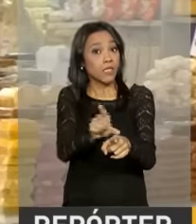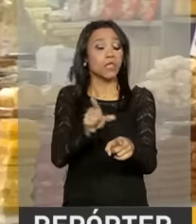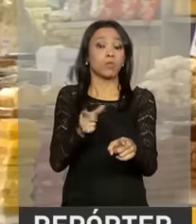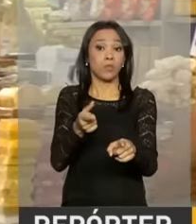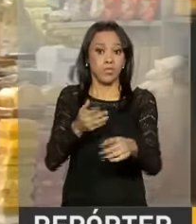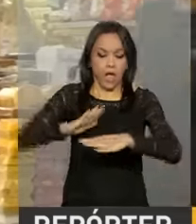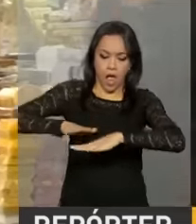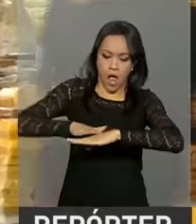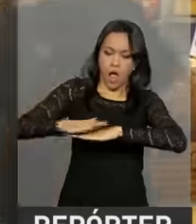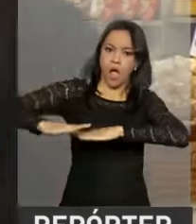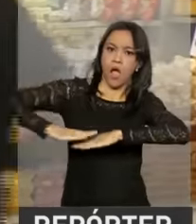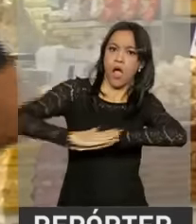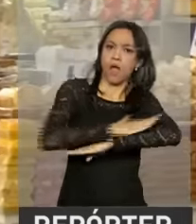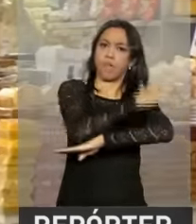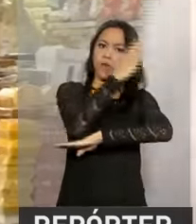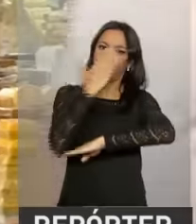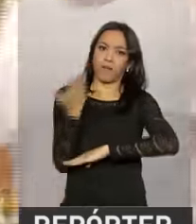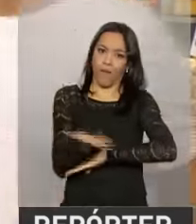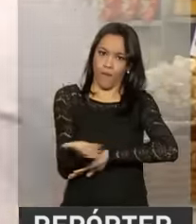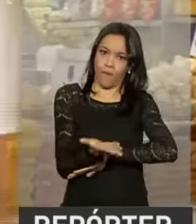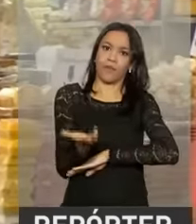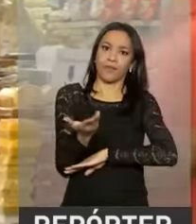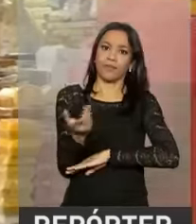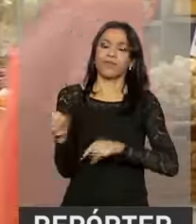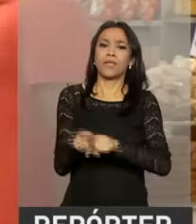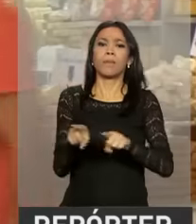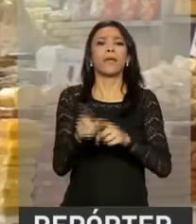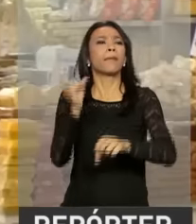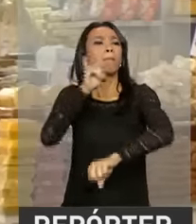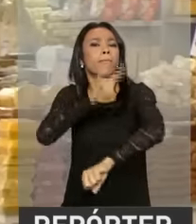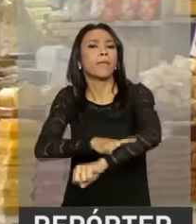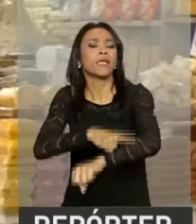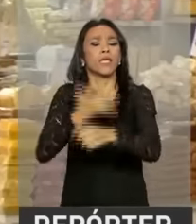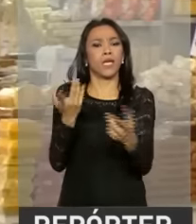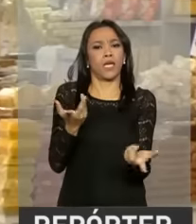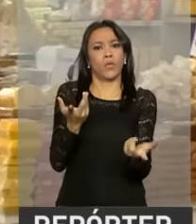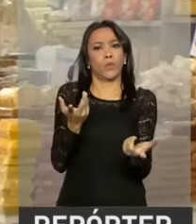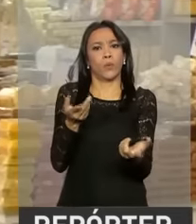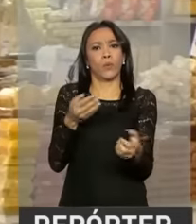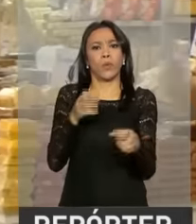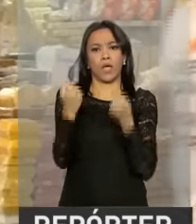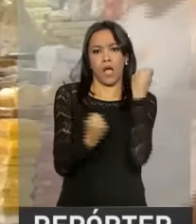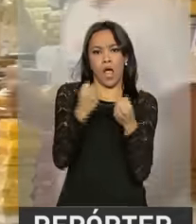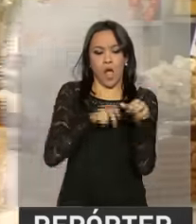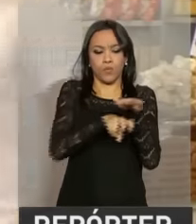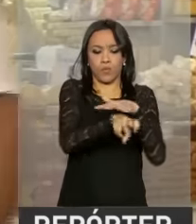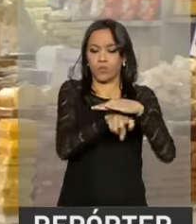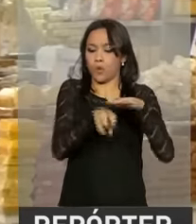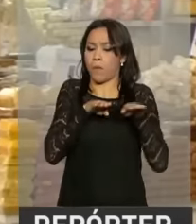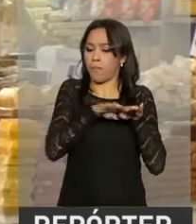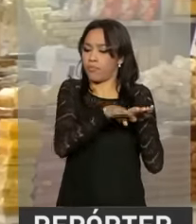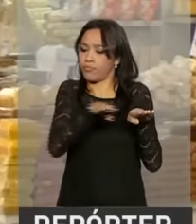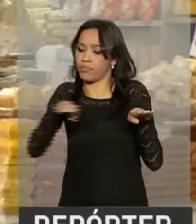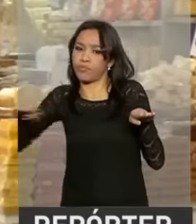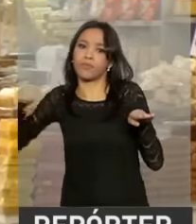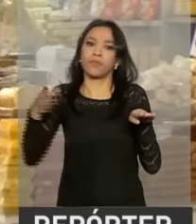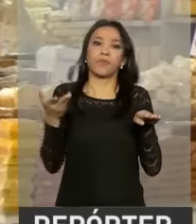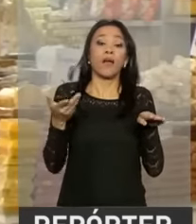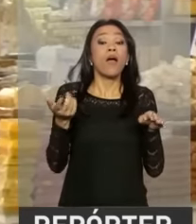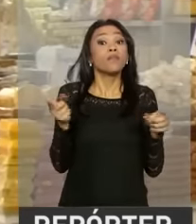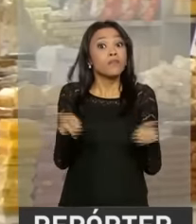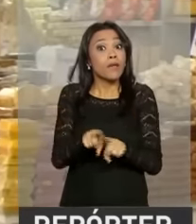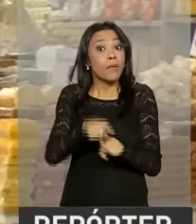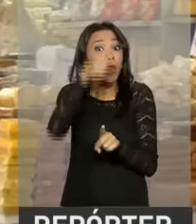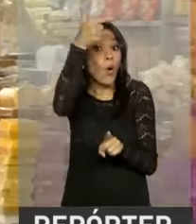rampas pelos estabelecimentos, agora também questão de banheiro, questão de estacionamento, mas vem agora uma outra parte que é a questão